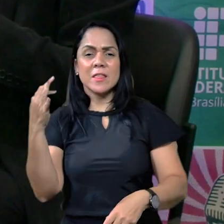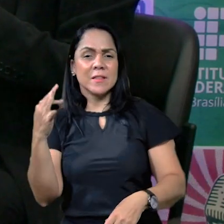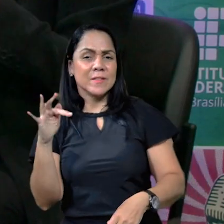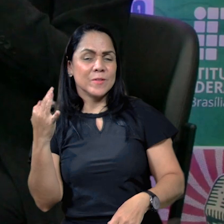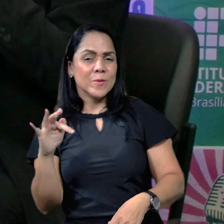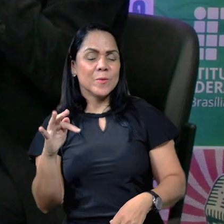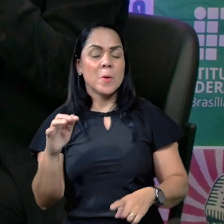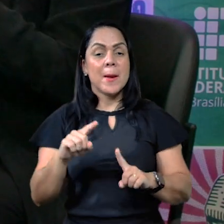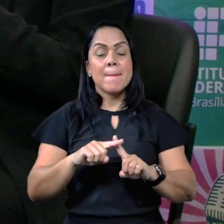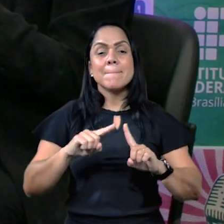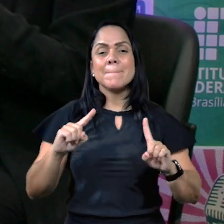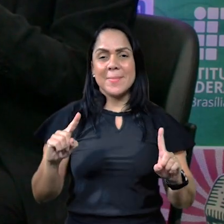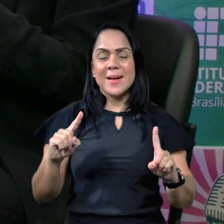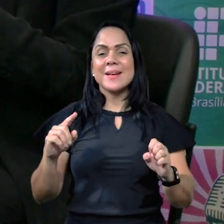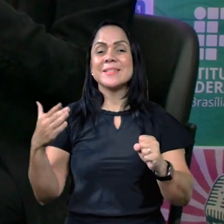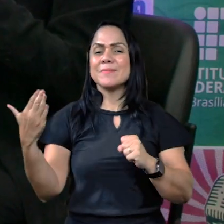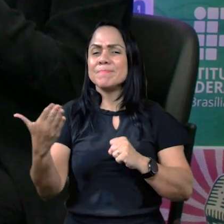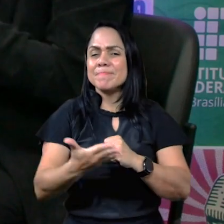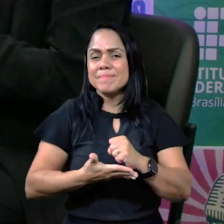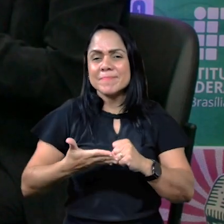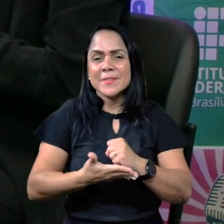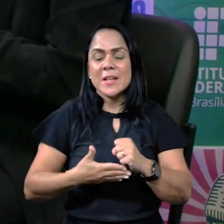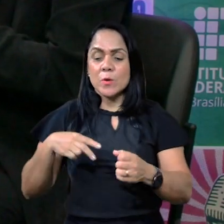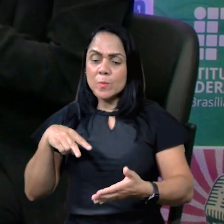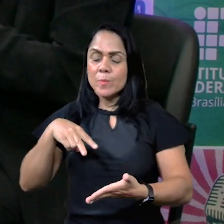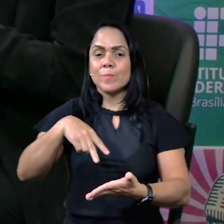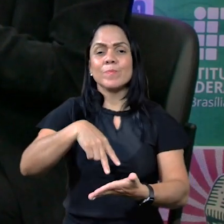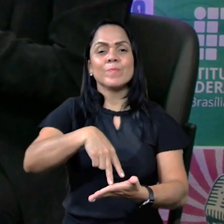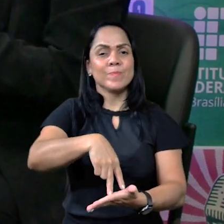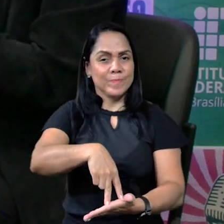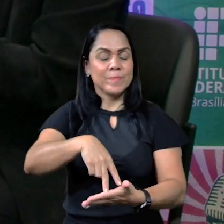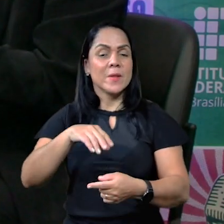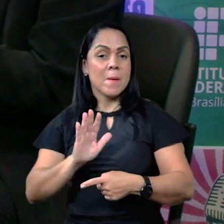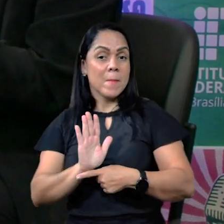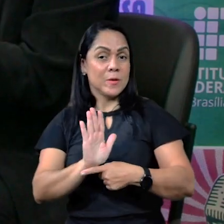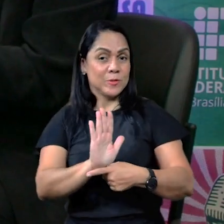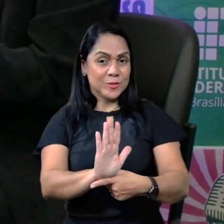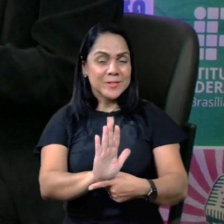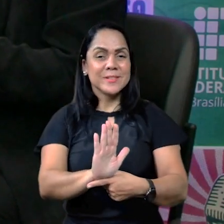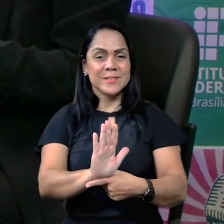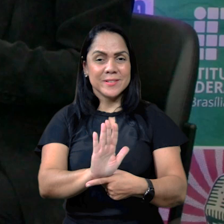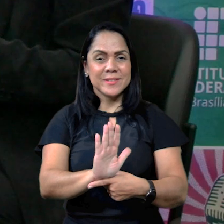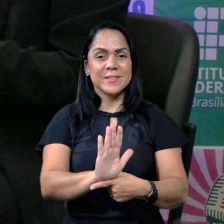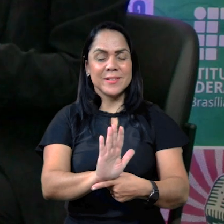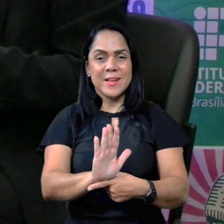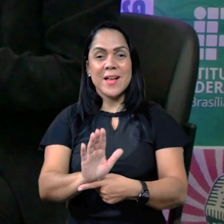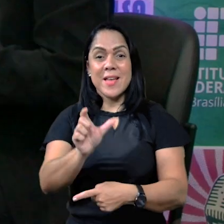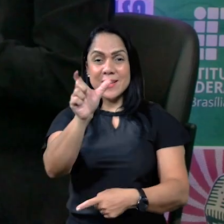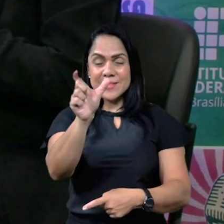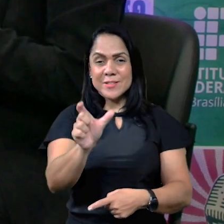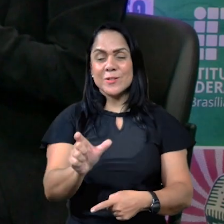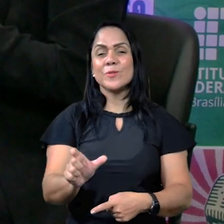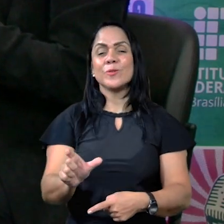mas é fundamental que eu me coloque à disposição para compreender minimamente o que esse outro